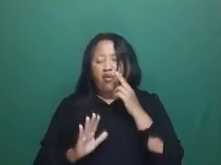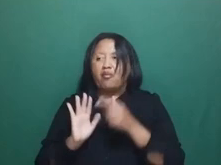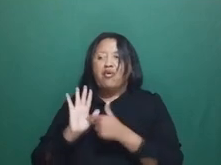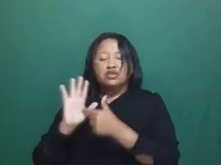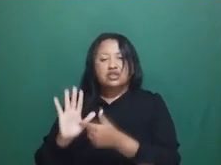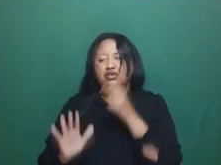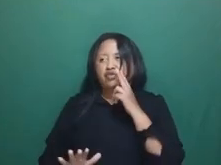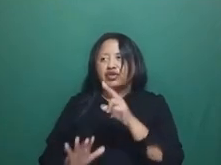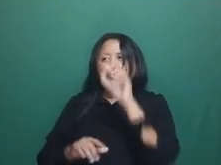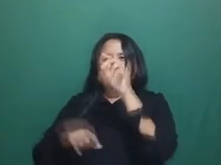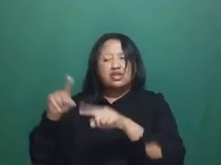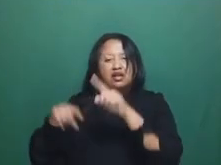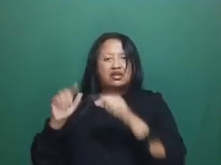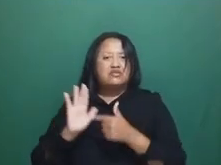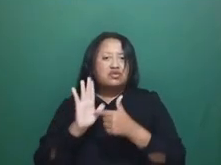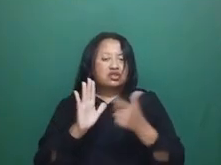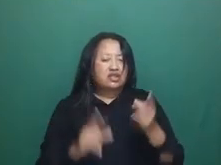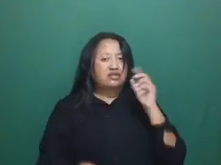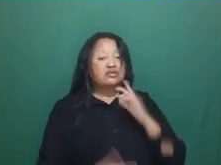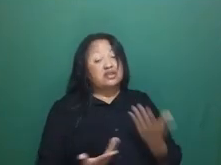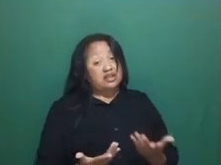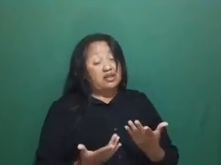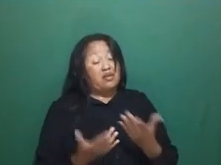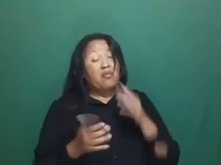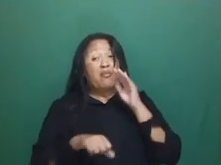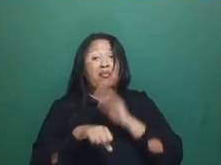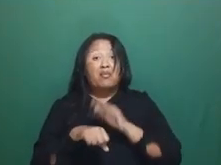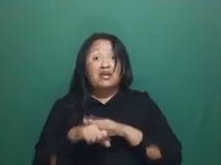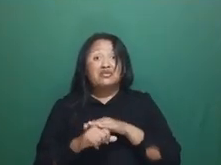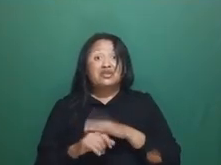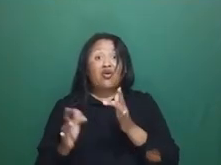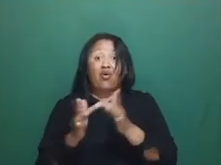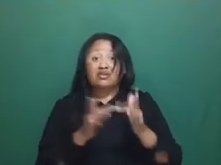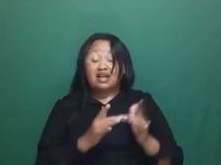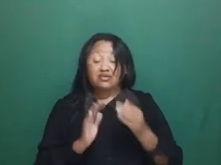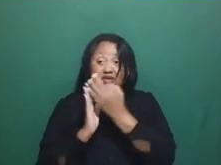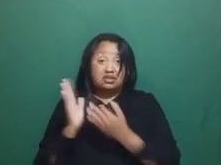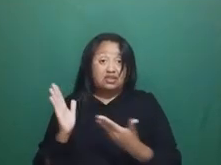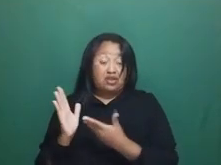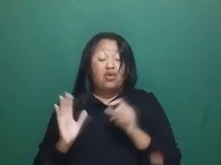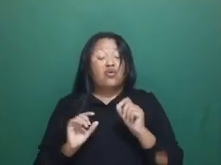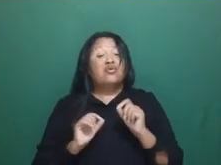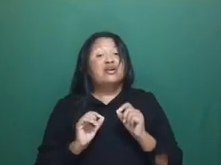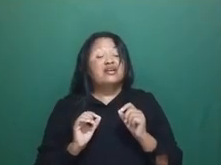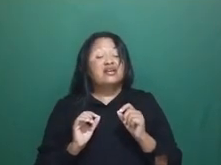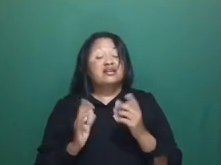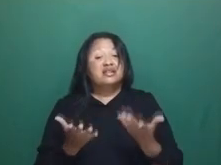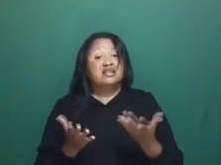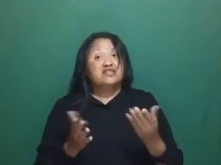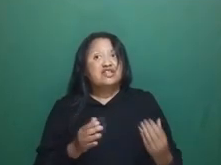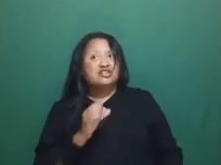representados ali já como digamos no primeiro momento de contato com esse texto Então o que será que vem né